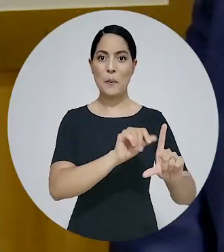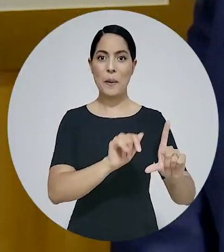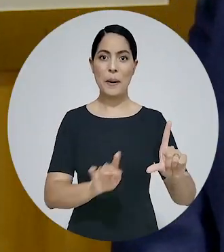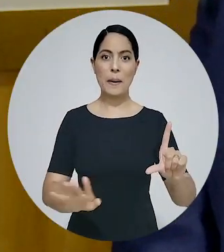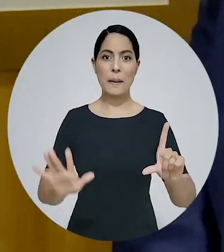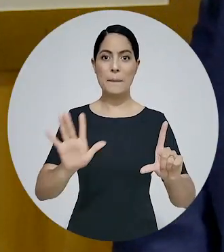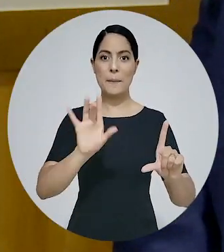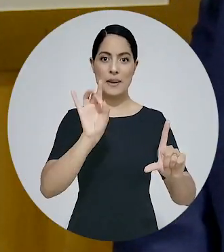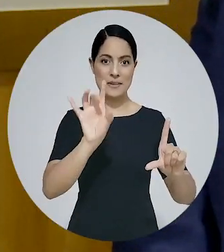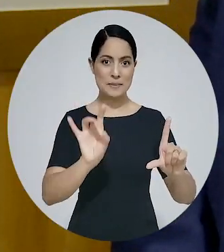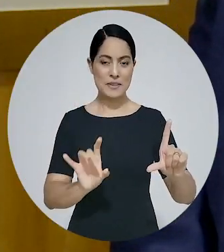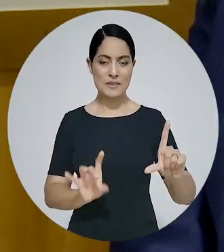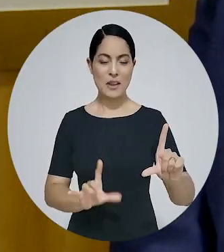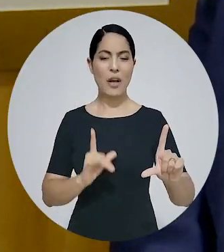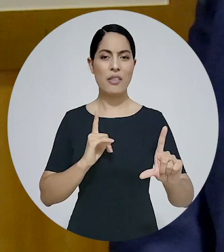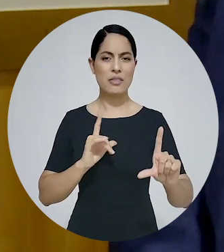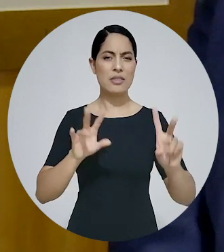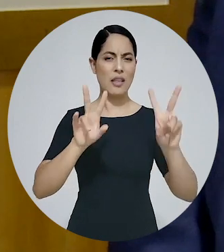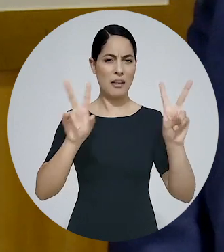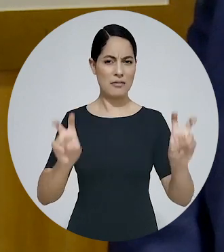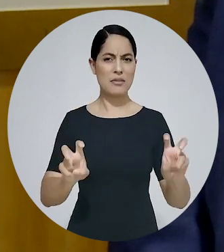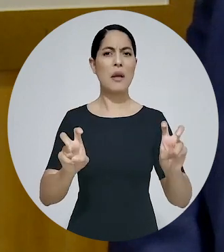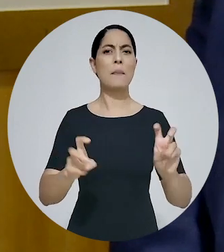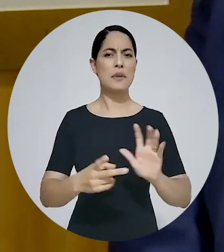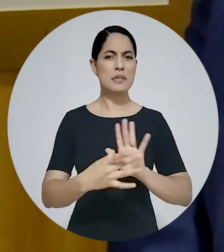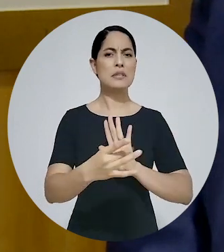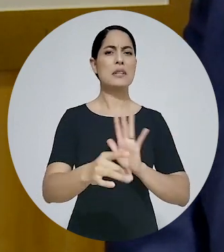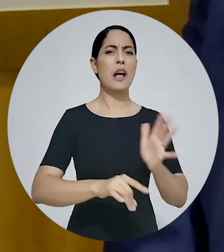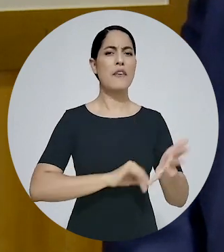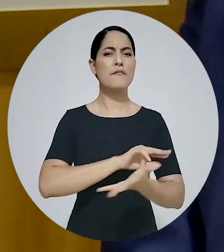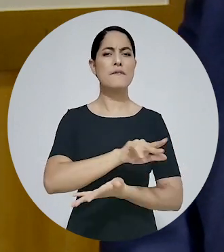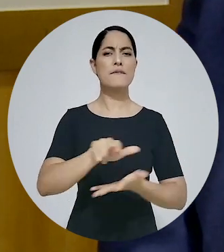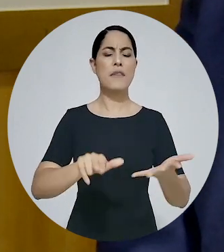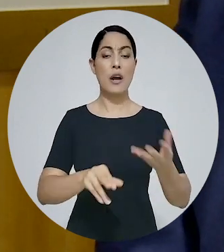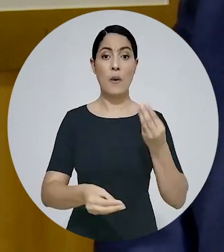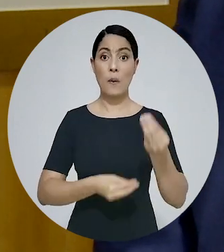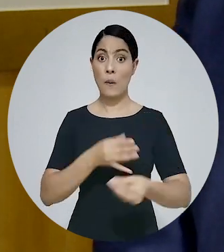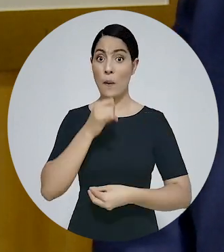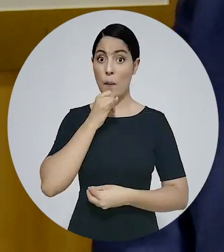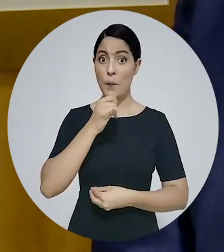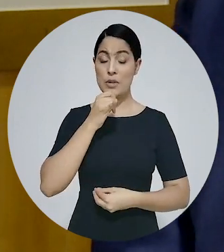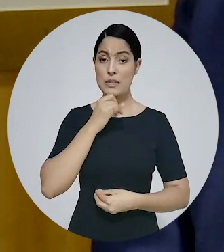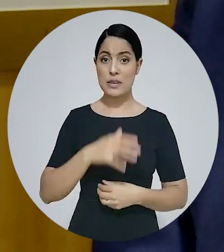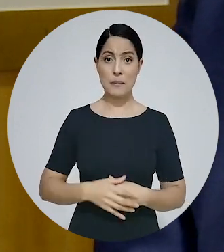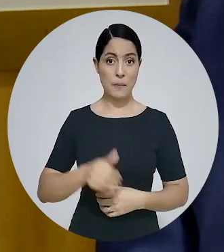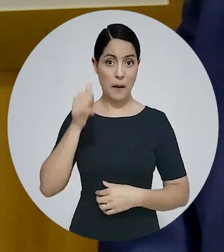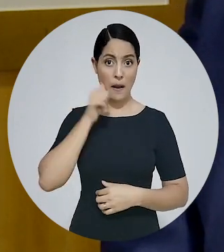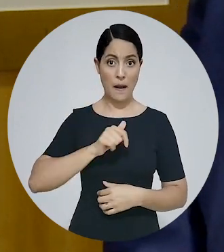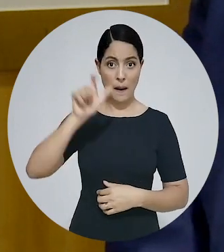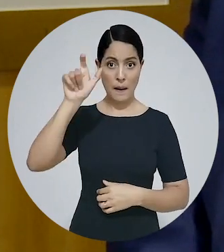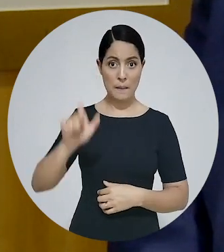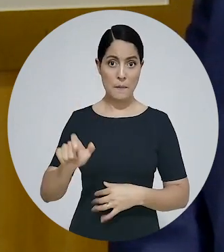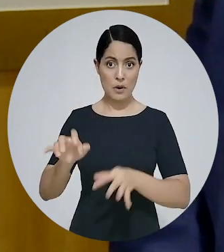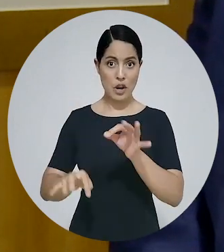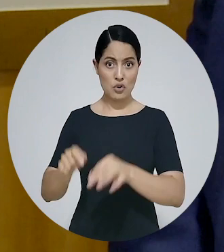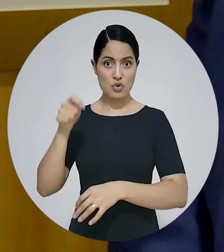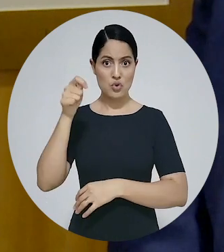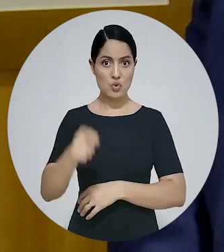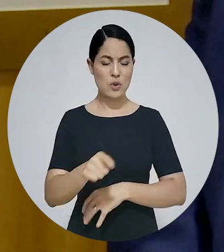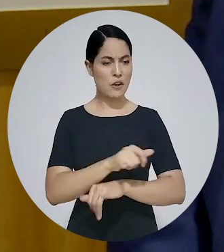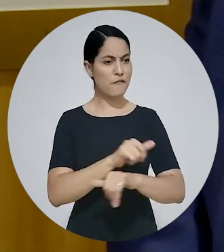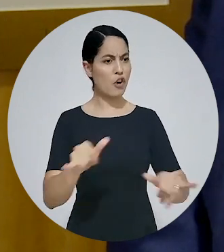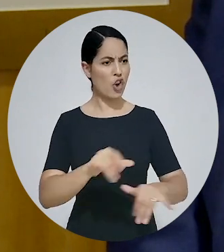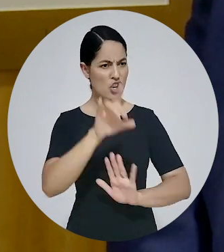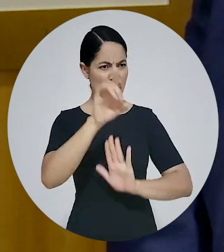nós tratamos o assunto que foi destaque entre os advogados. A audiência no qual a juíza negou o direito parcial